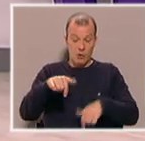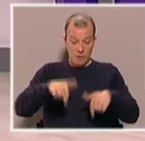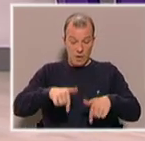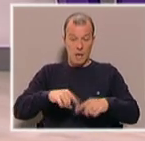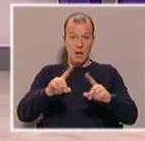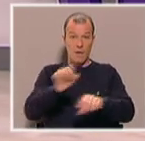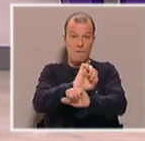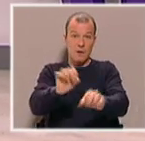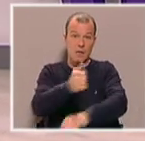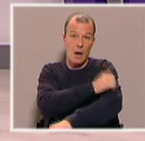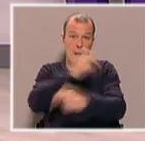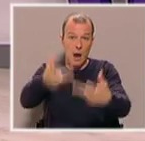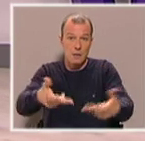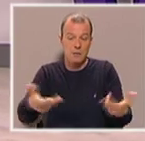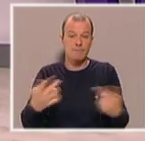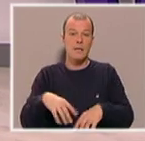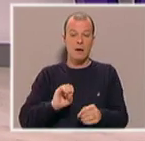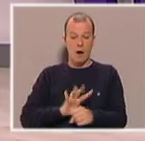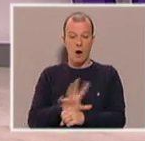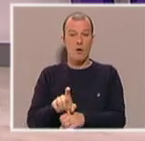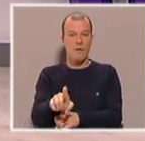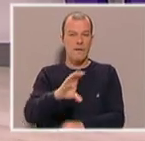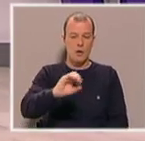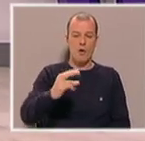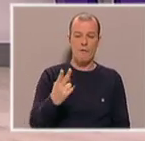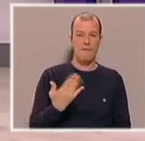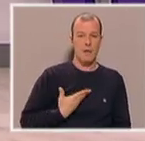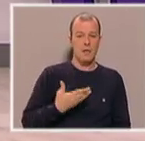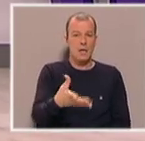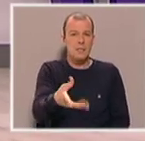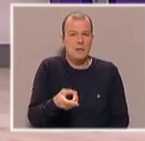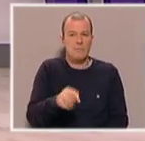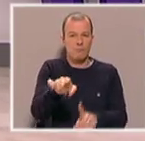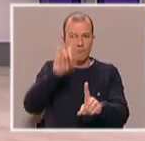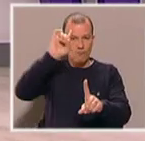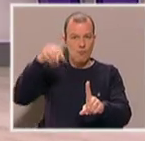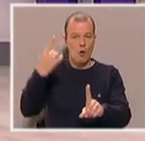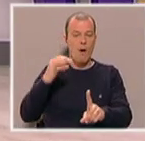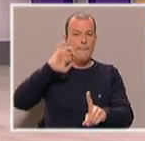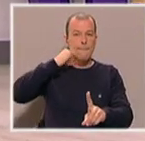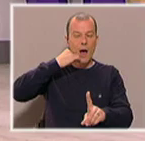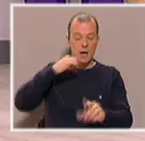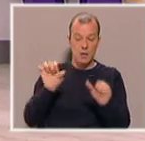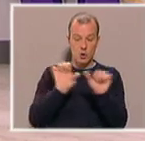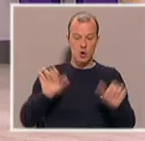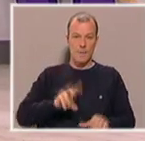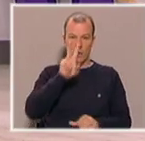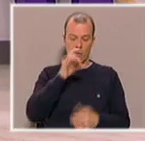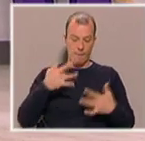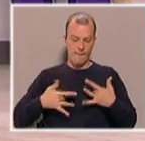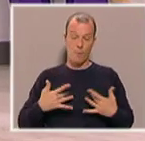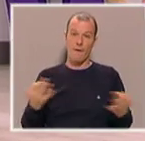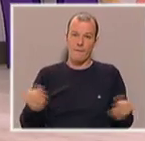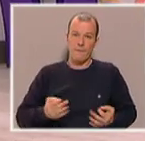vão à escola, que é a Covid-19. A Covid-19, como vocês saberão, afeta principalmente o sistema respiratório, os